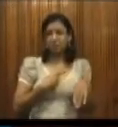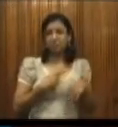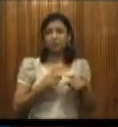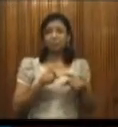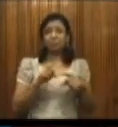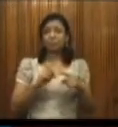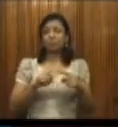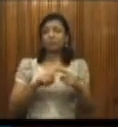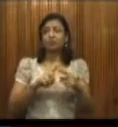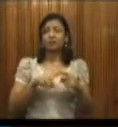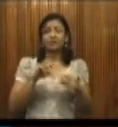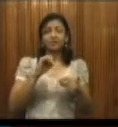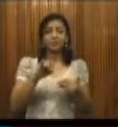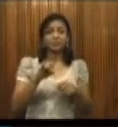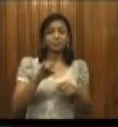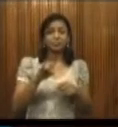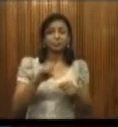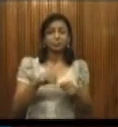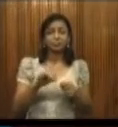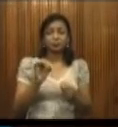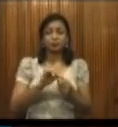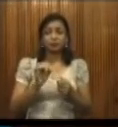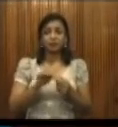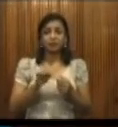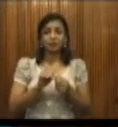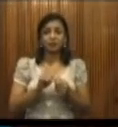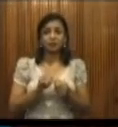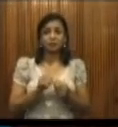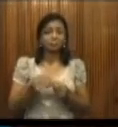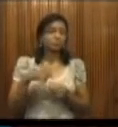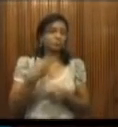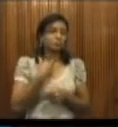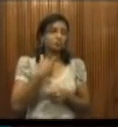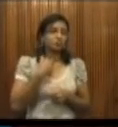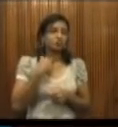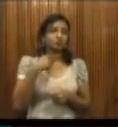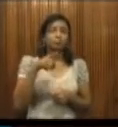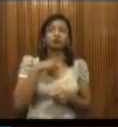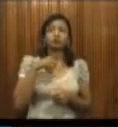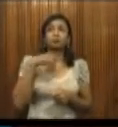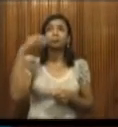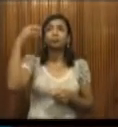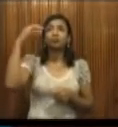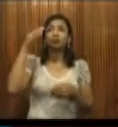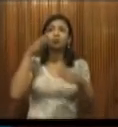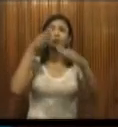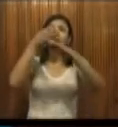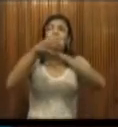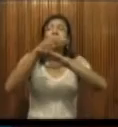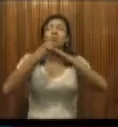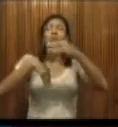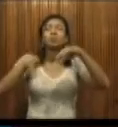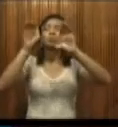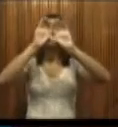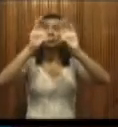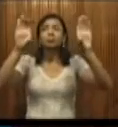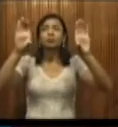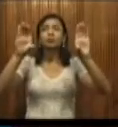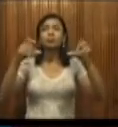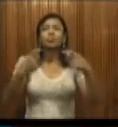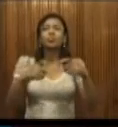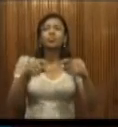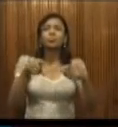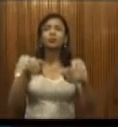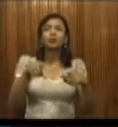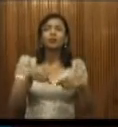do reino dos céus. Jesus quer saber do homem onde é que está realmente o seu tesouro, onde é que está